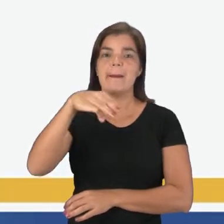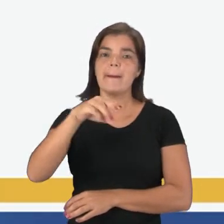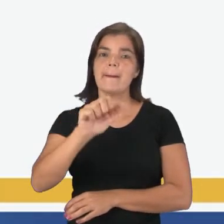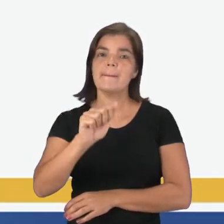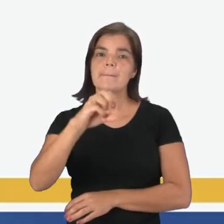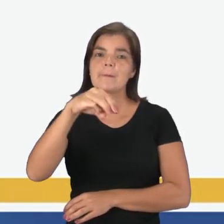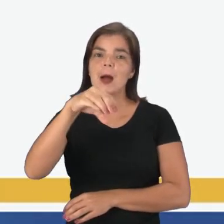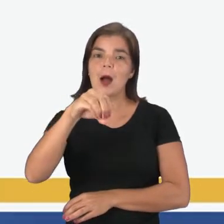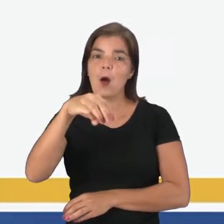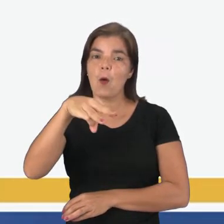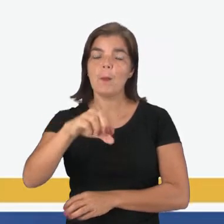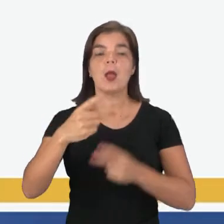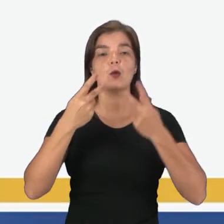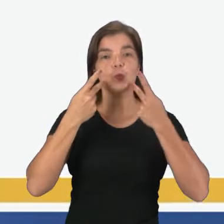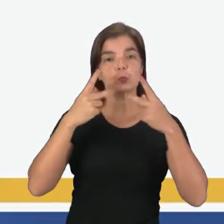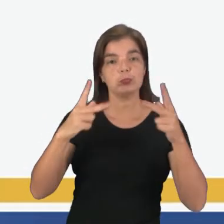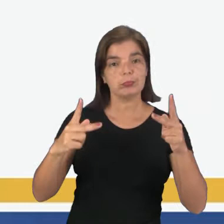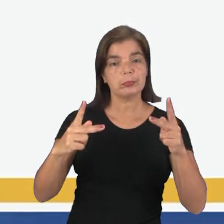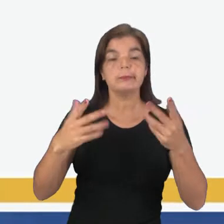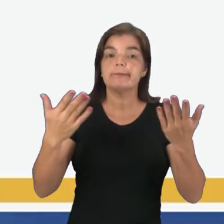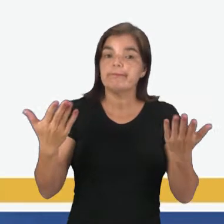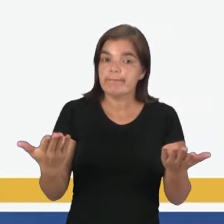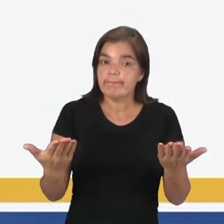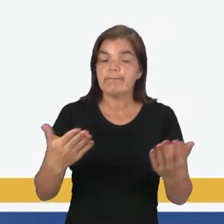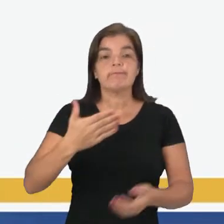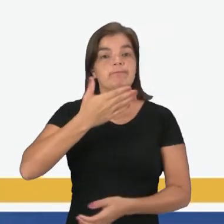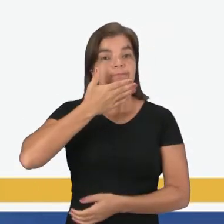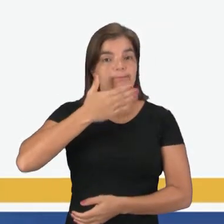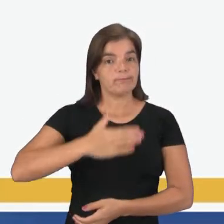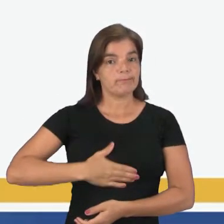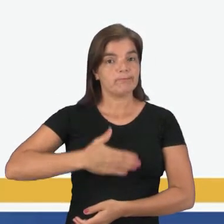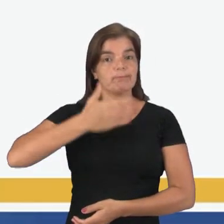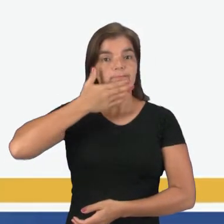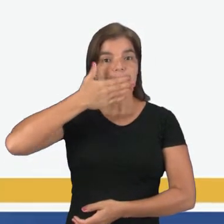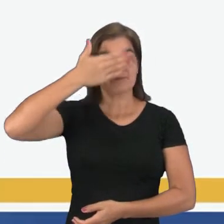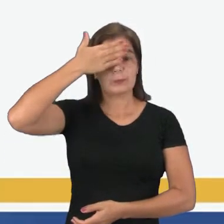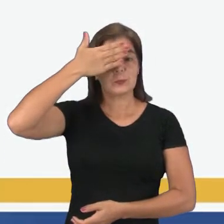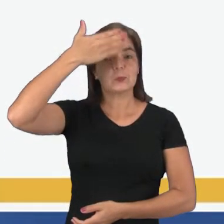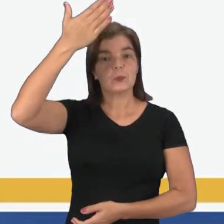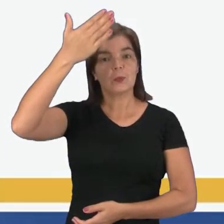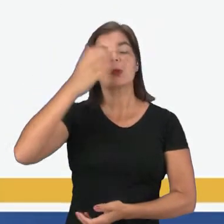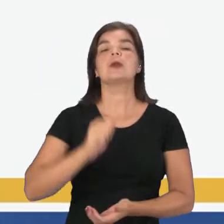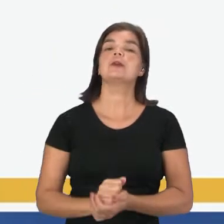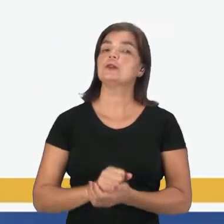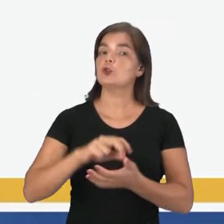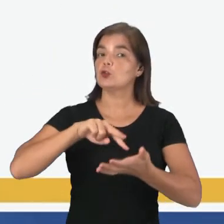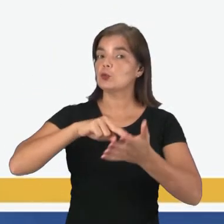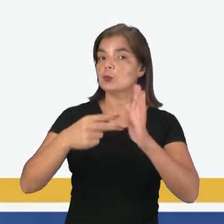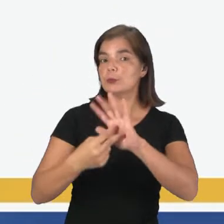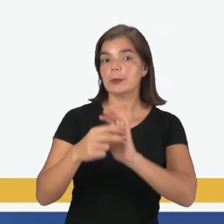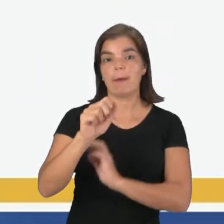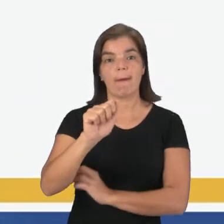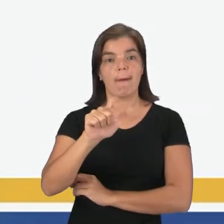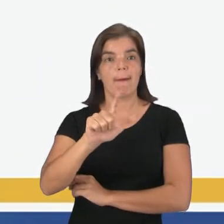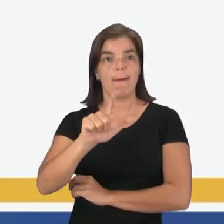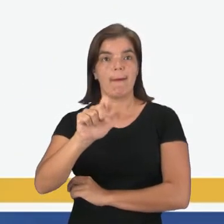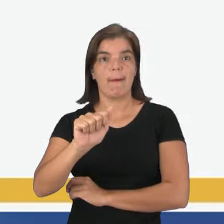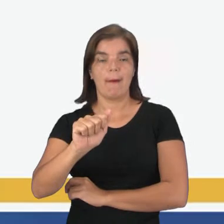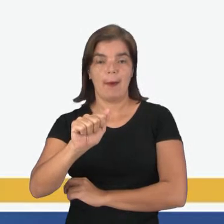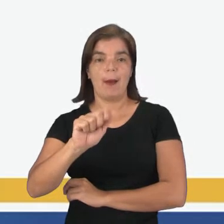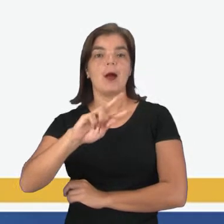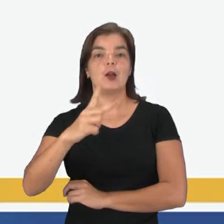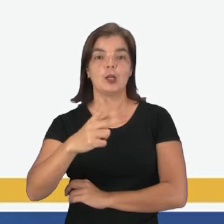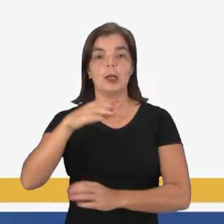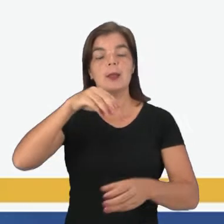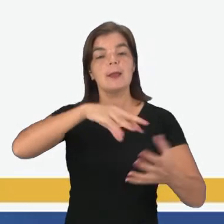e Maomé é o seu profeta. Então, para o islamismo, também só existe Alá. E